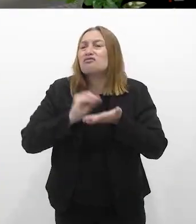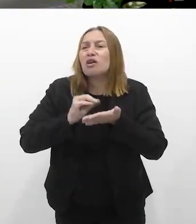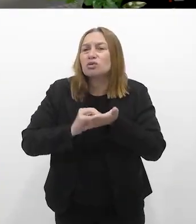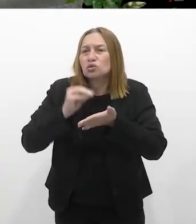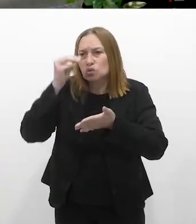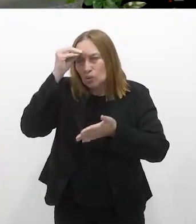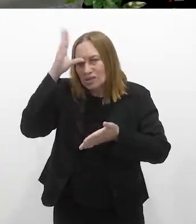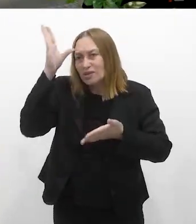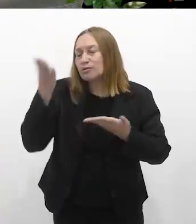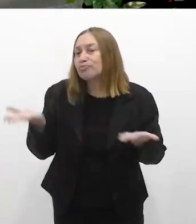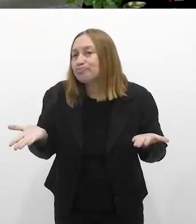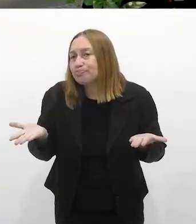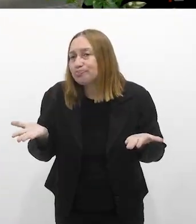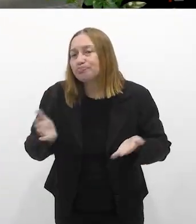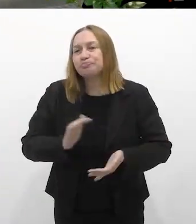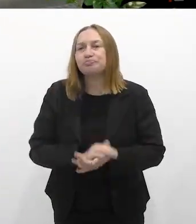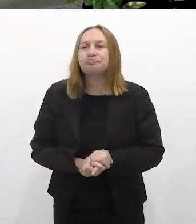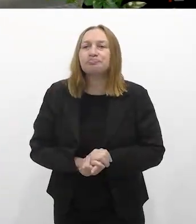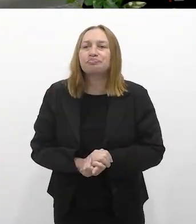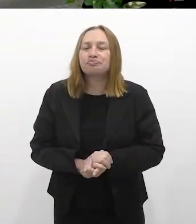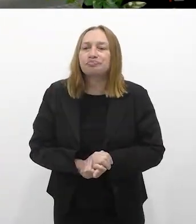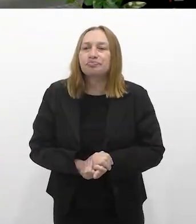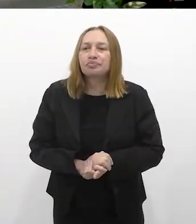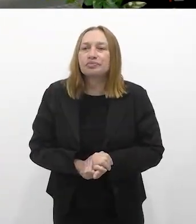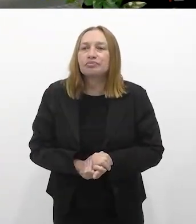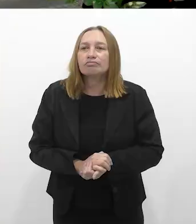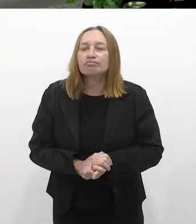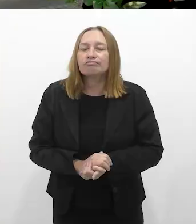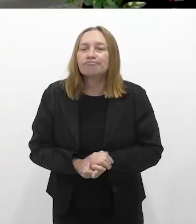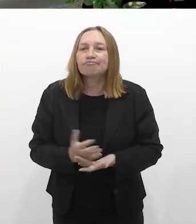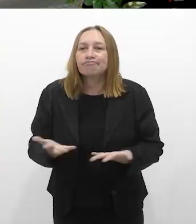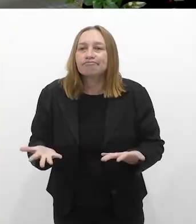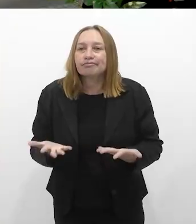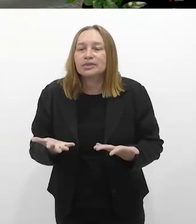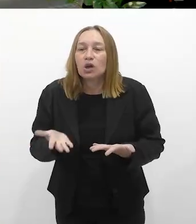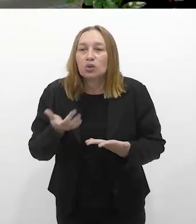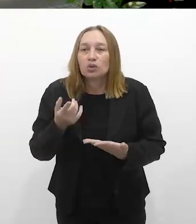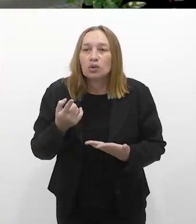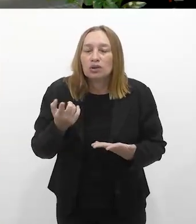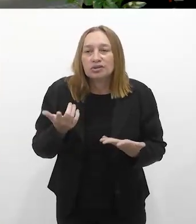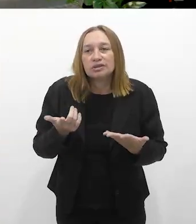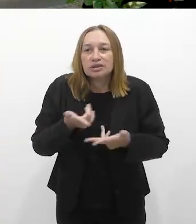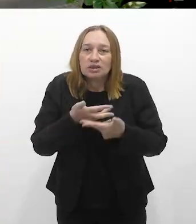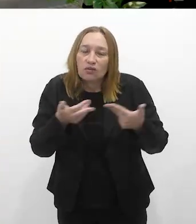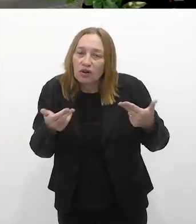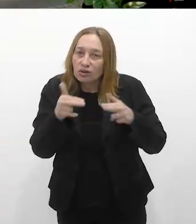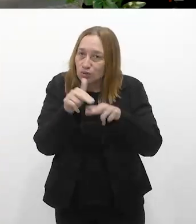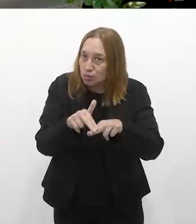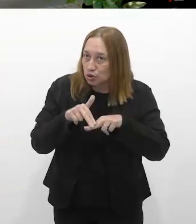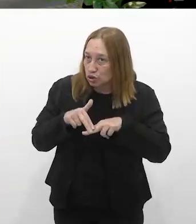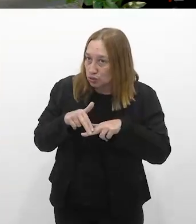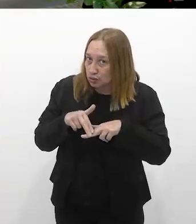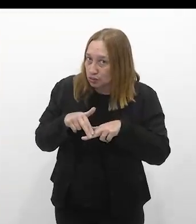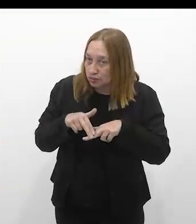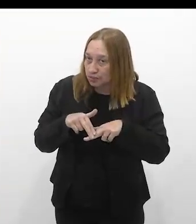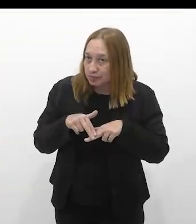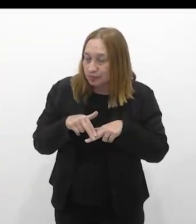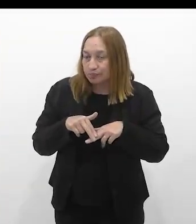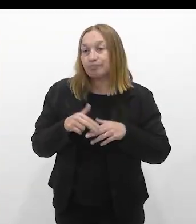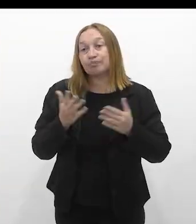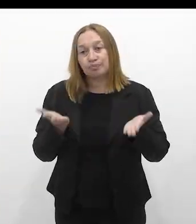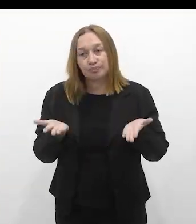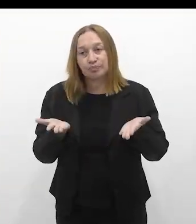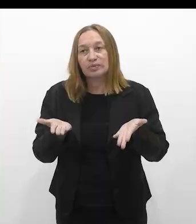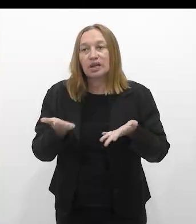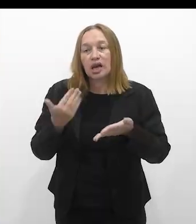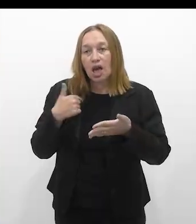tanto desconhecimento? Olha, eu acho que o que a gente vê são vários fatores, né?